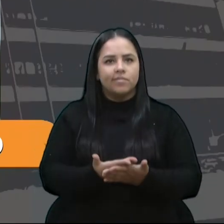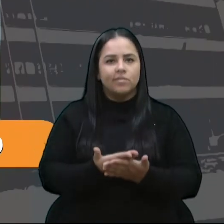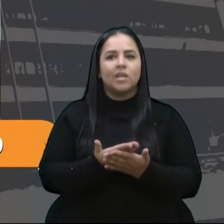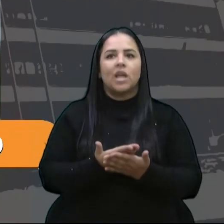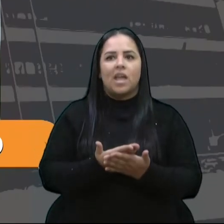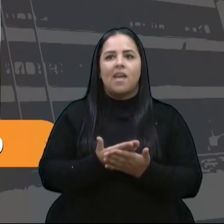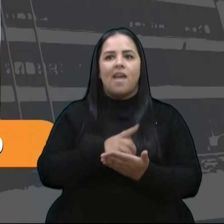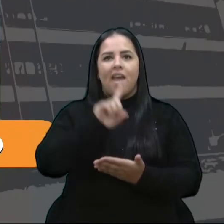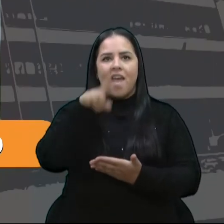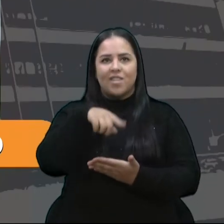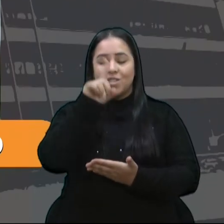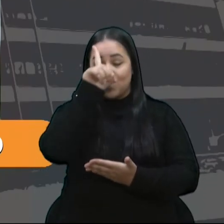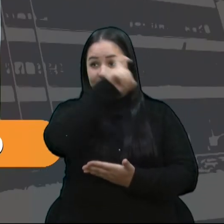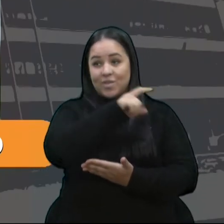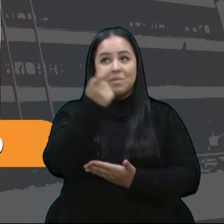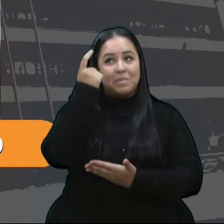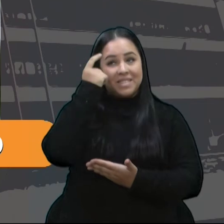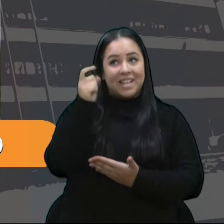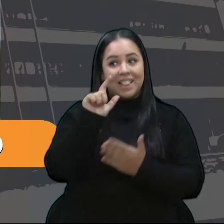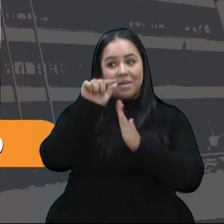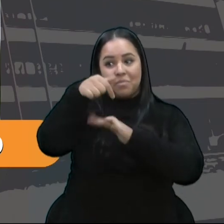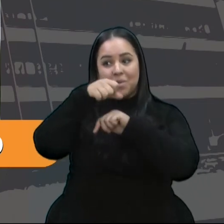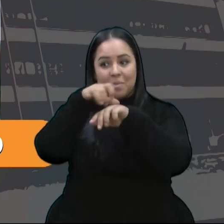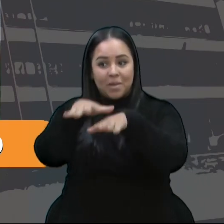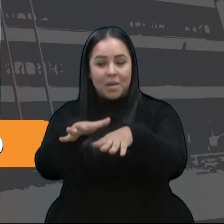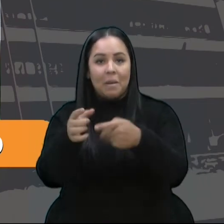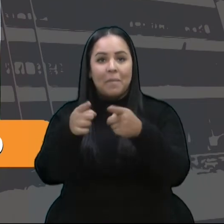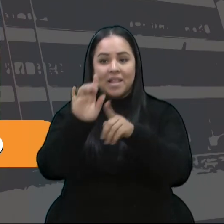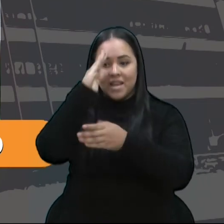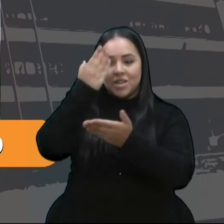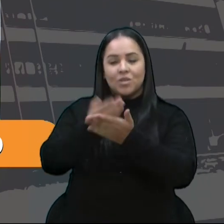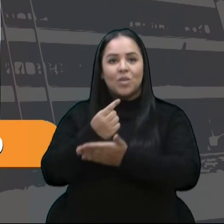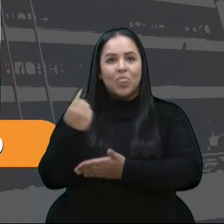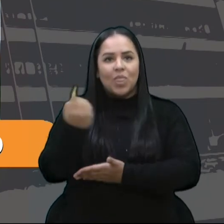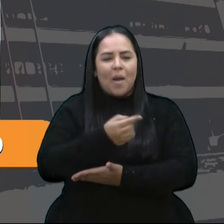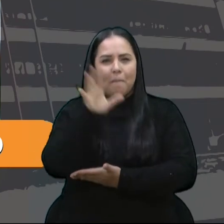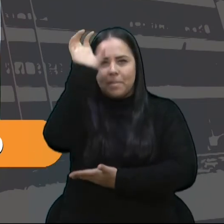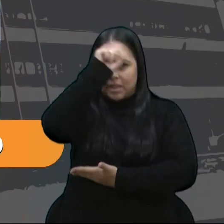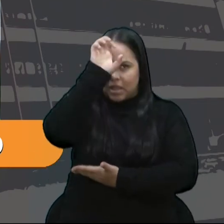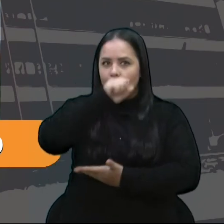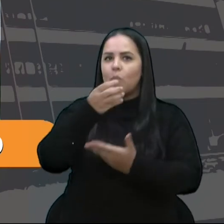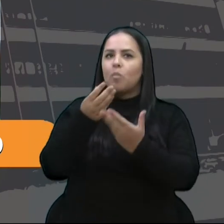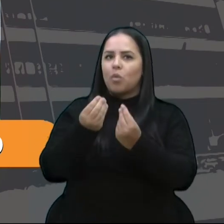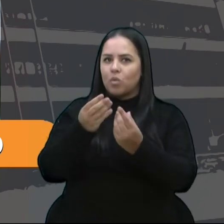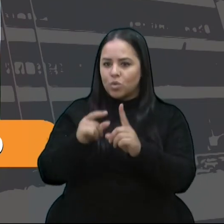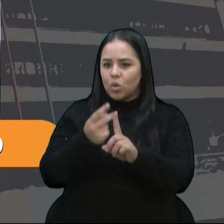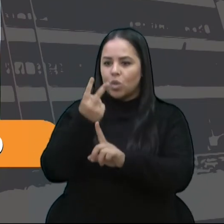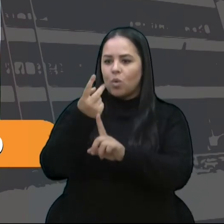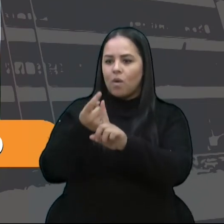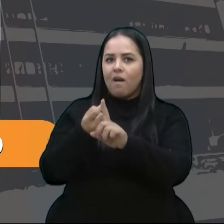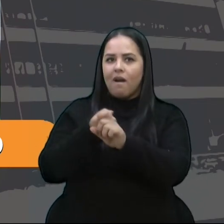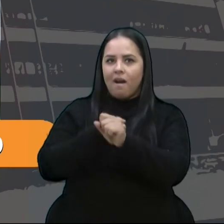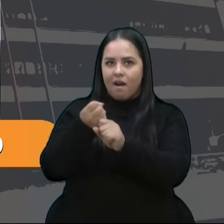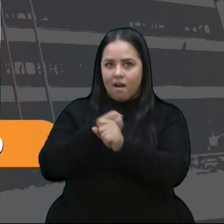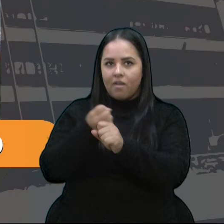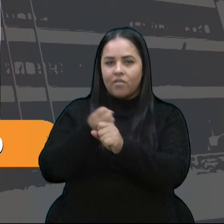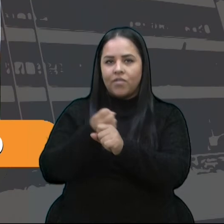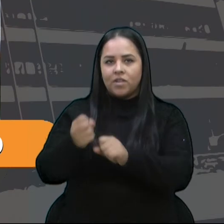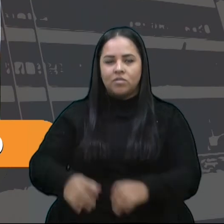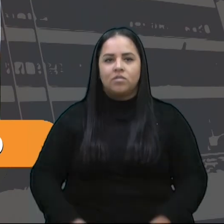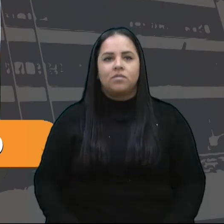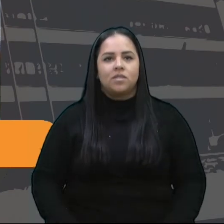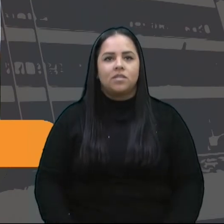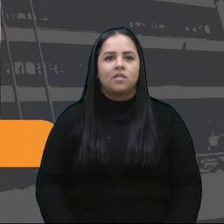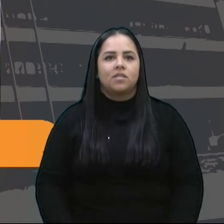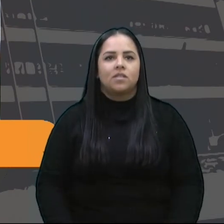complexo, né, a gente pensar o pós-pandemia, mas eu acho que a gente aprendeu muito nesses 2 anos. E é o que a gente sempre pensa